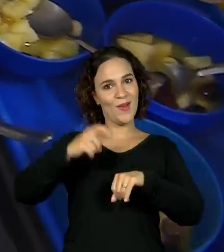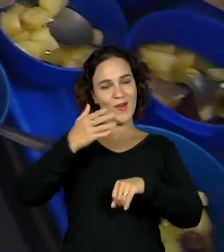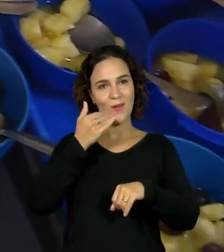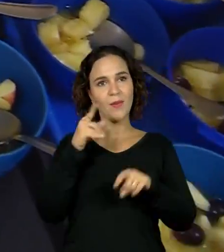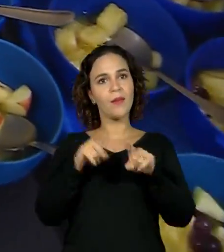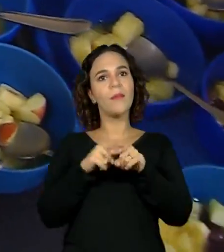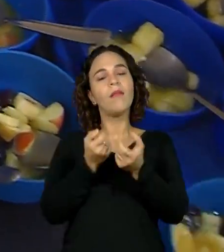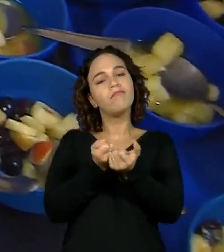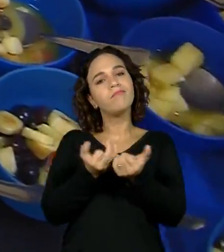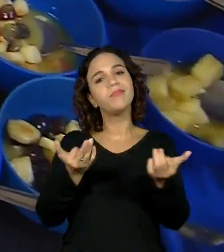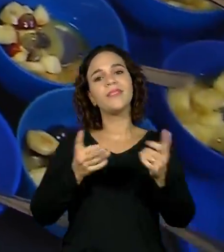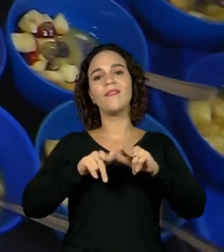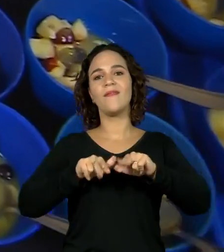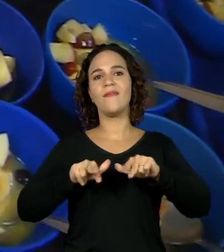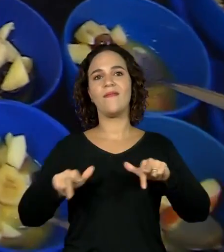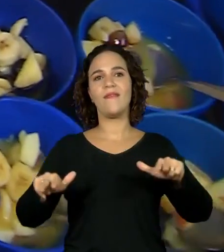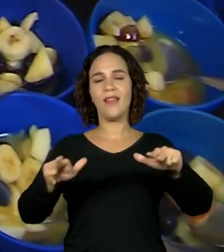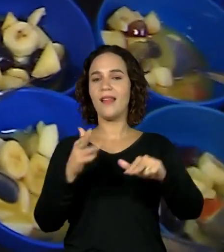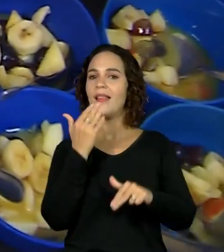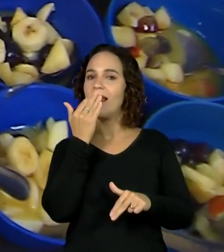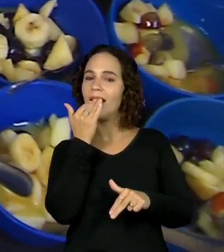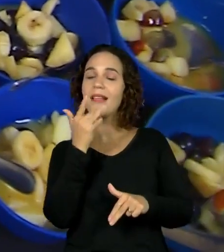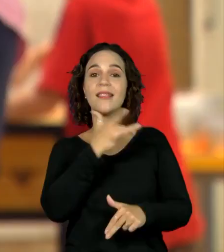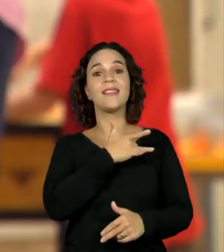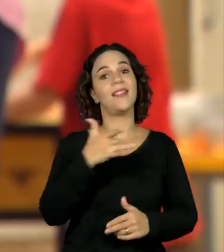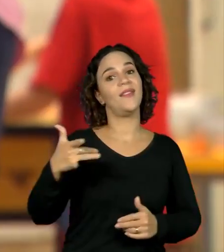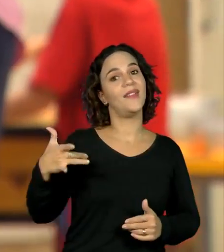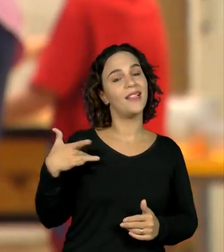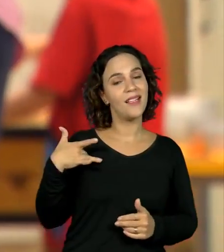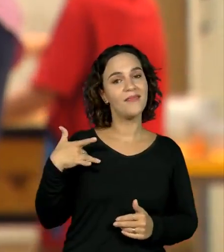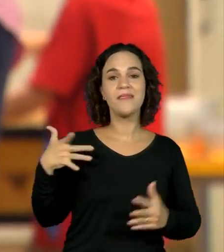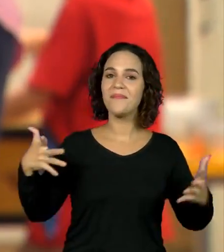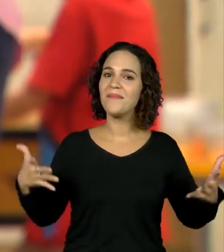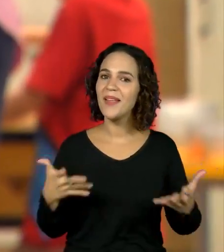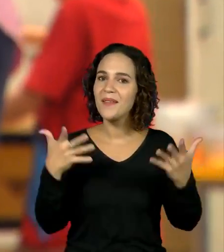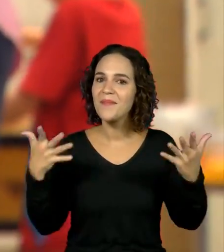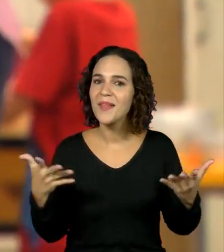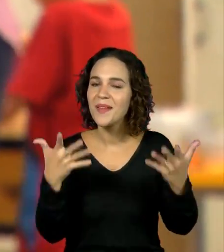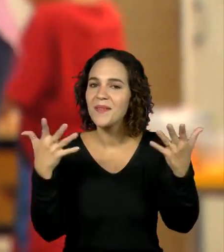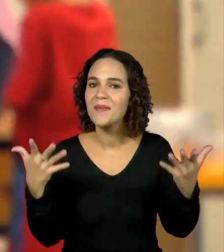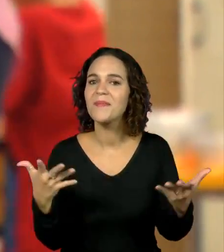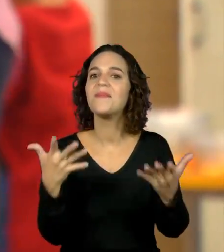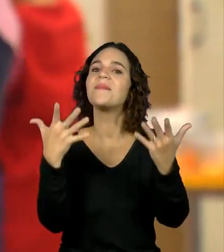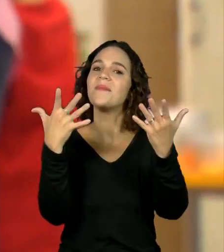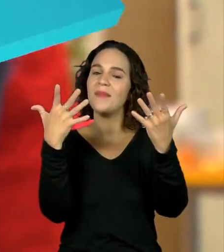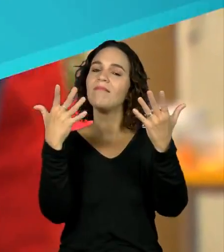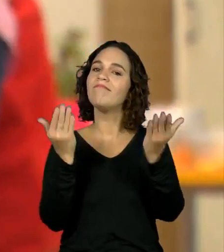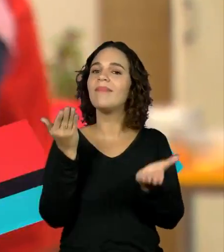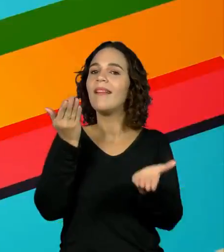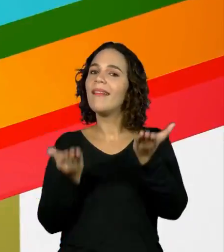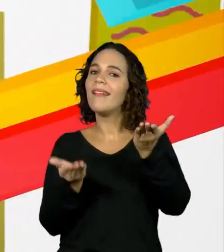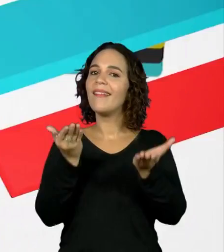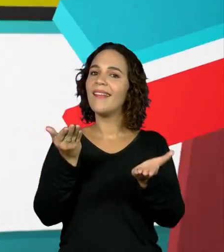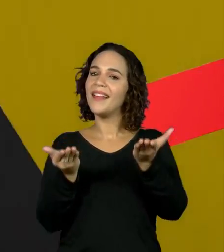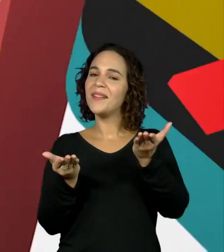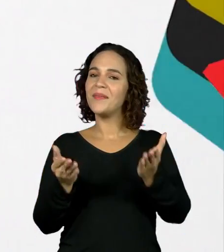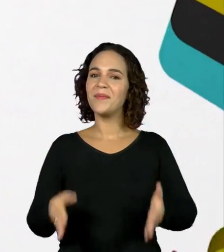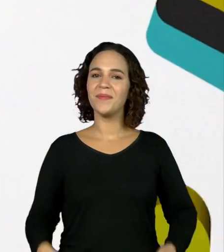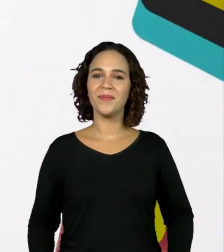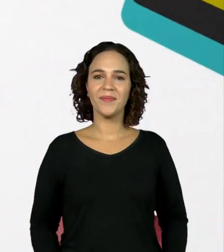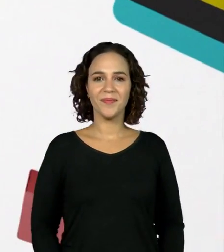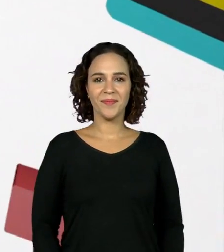uma variedade de alimentos saudáveis para promover uma alimentação equilibrada.